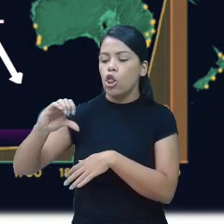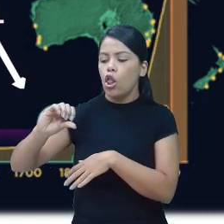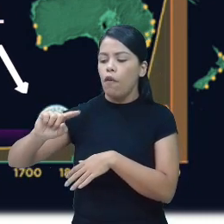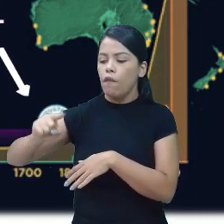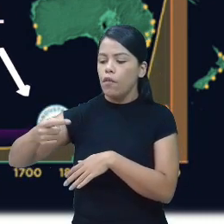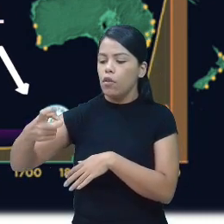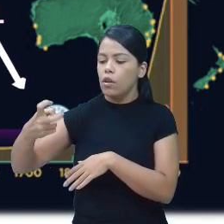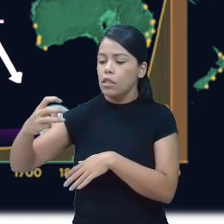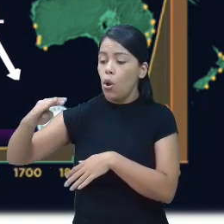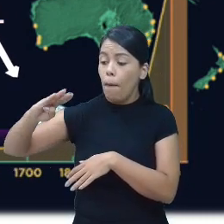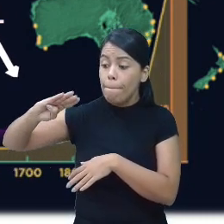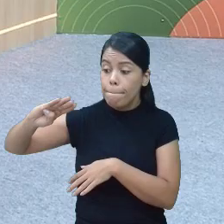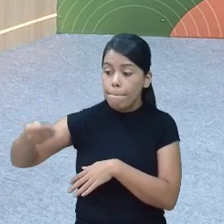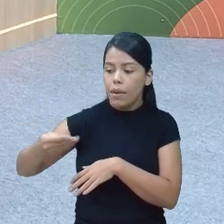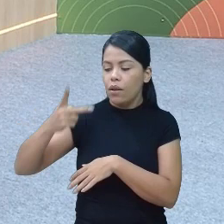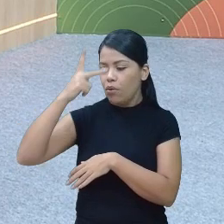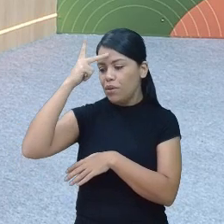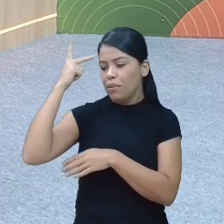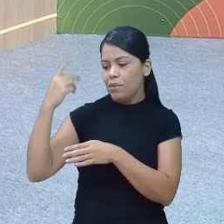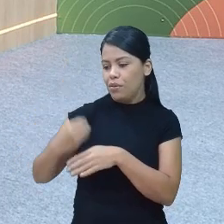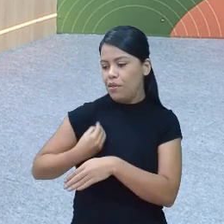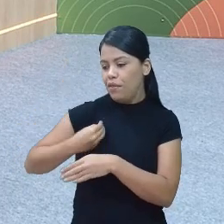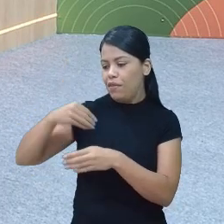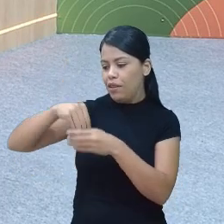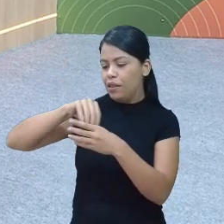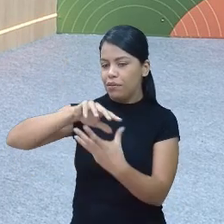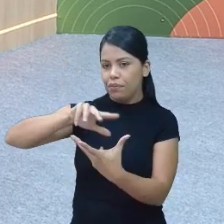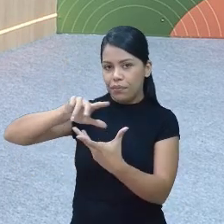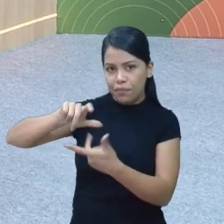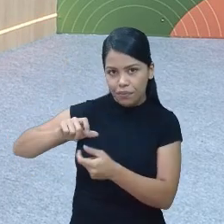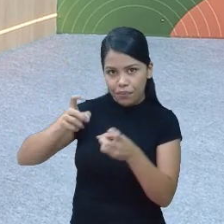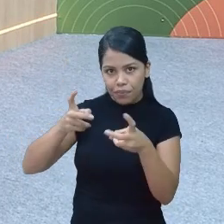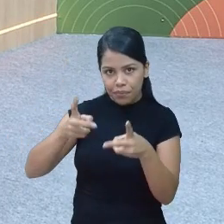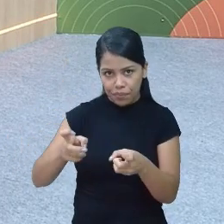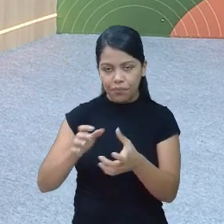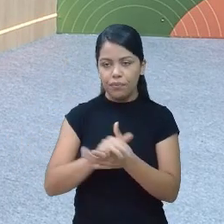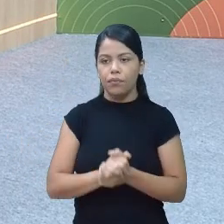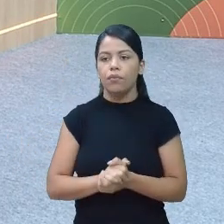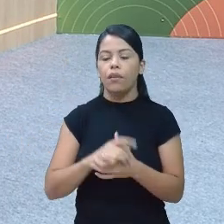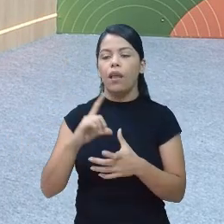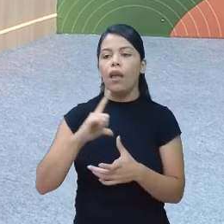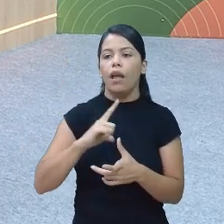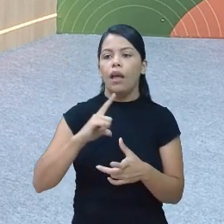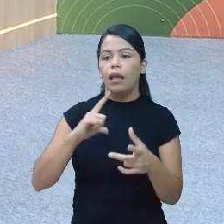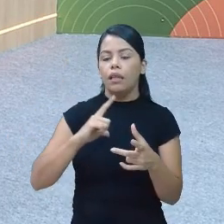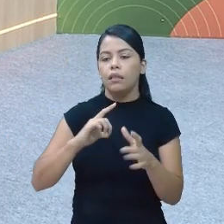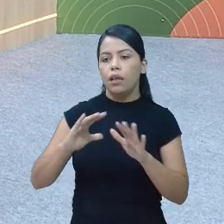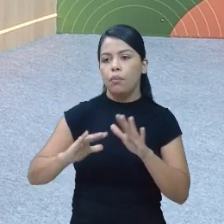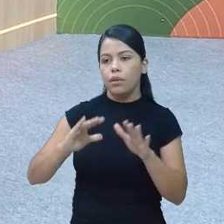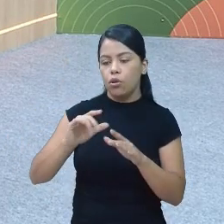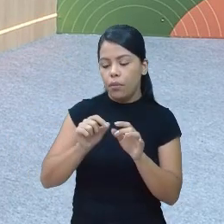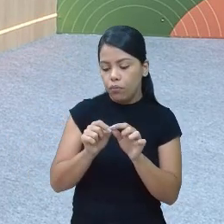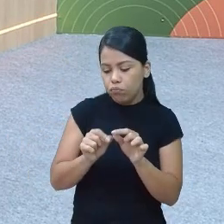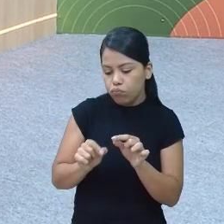bilhões de pessoas vivendo no planeta Terra, tá certo? Isso aqui é uma projeção, essa parte mais laranja é uma projeção